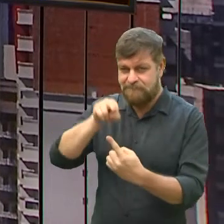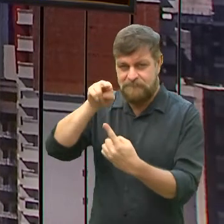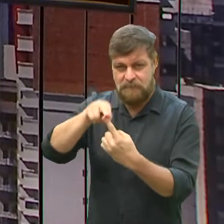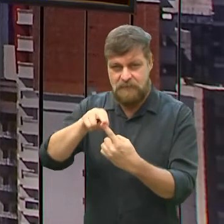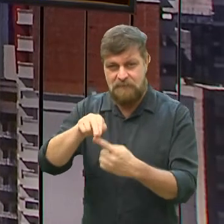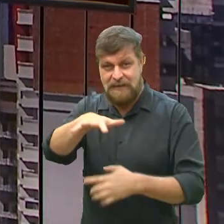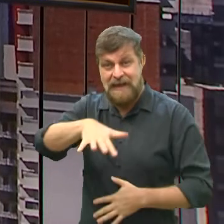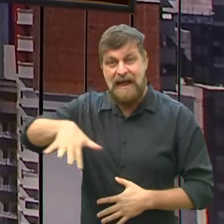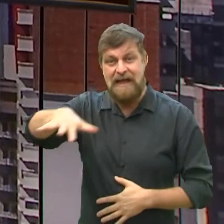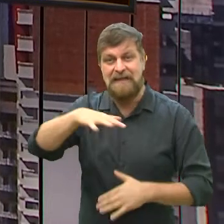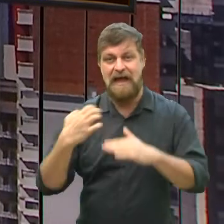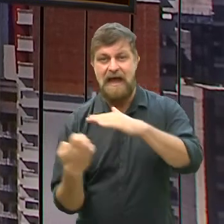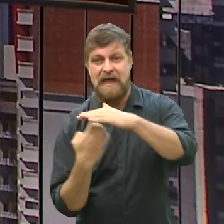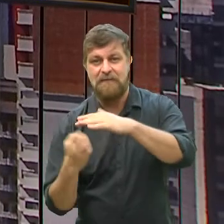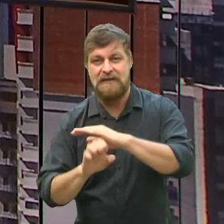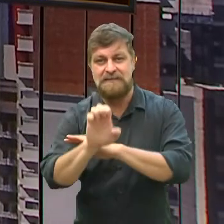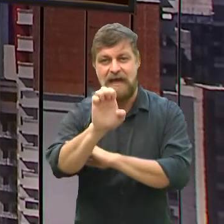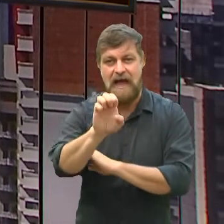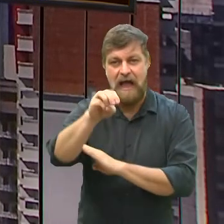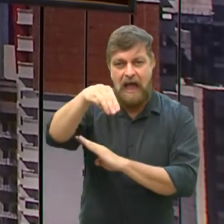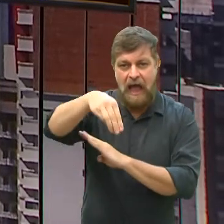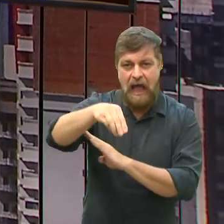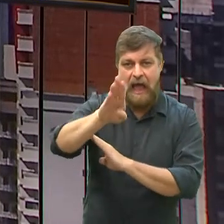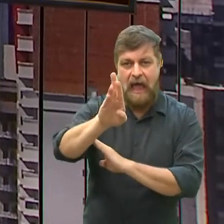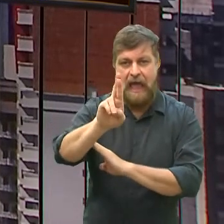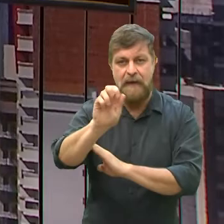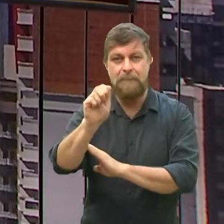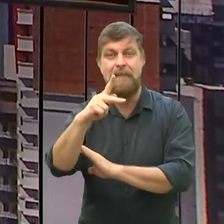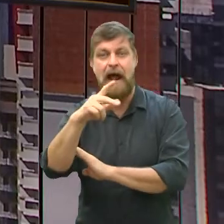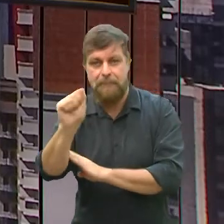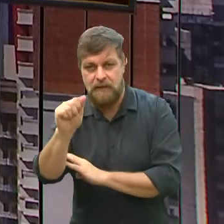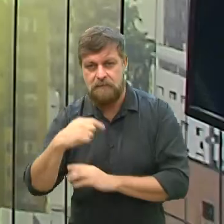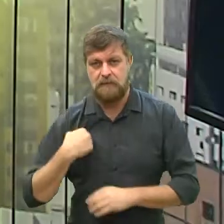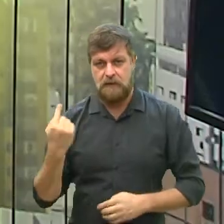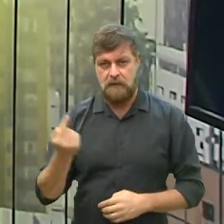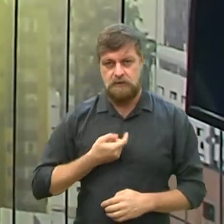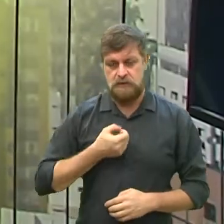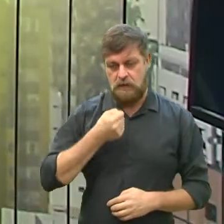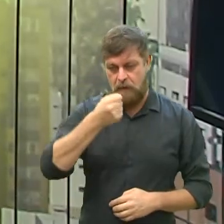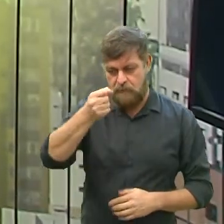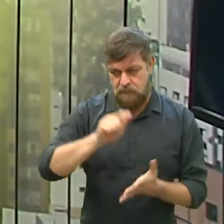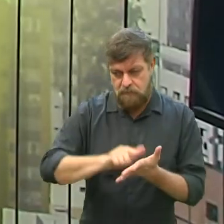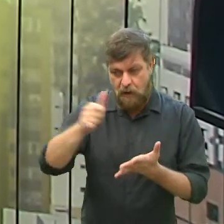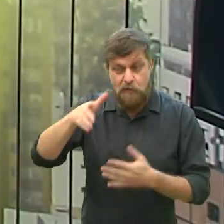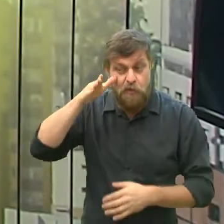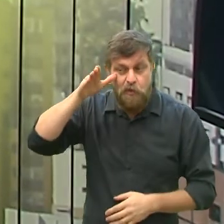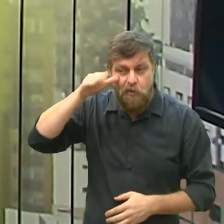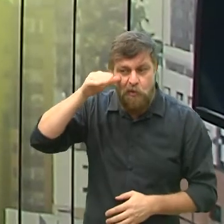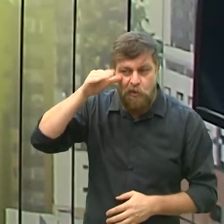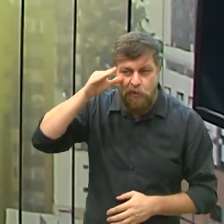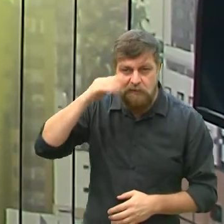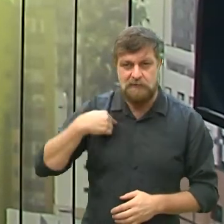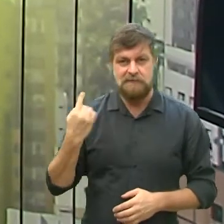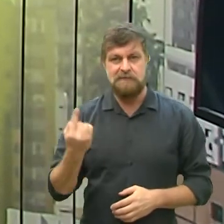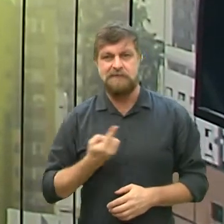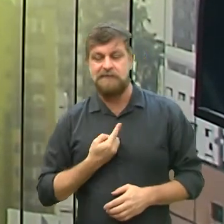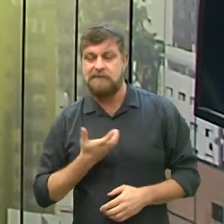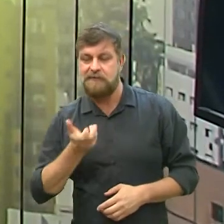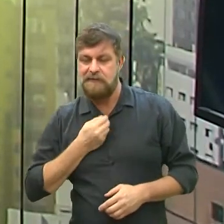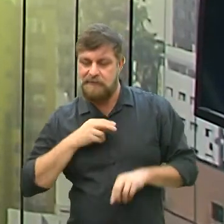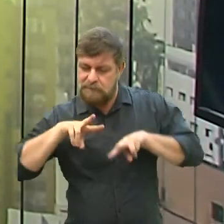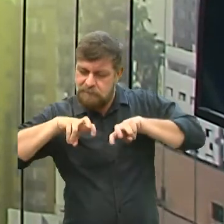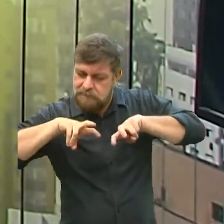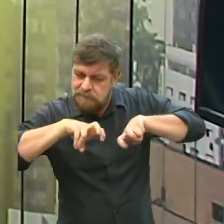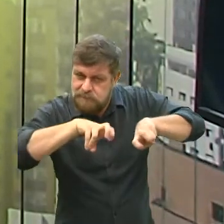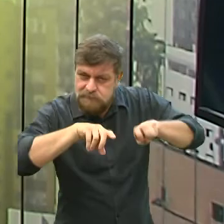da Embrapa, né? Legal. Tamires, para a gente fechar, a gente, enquanto jornalista, é curioso, deu uma olhadinha